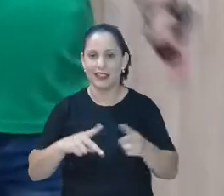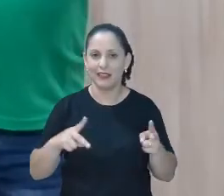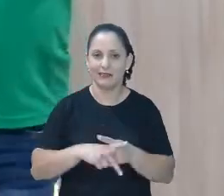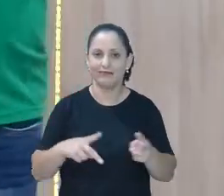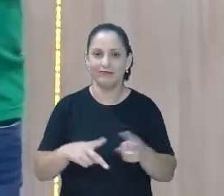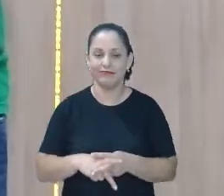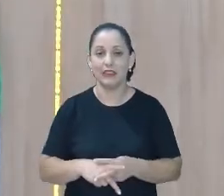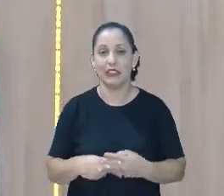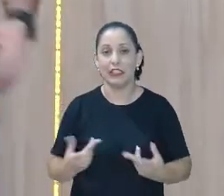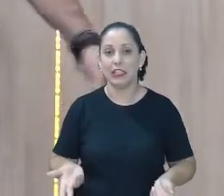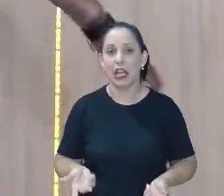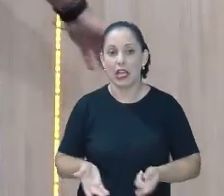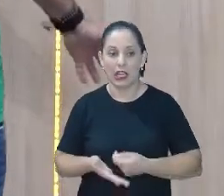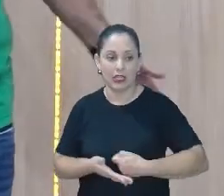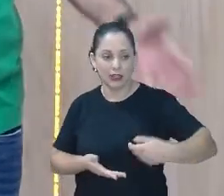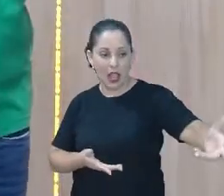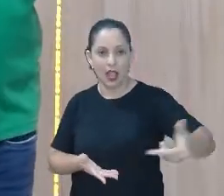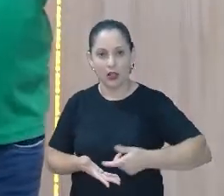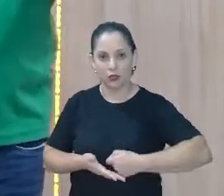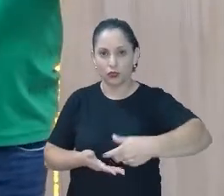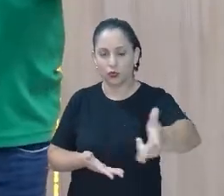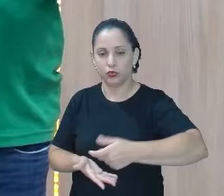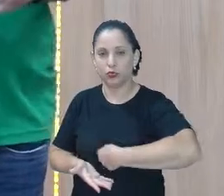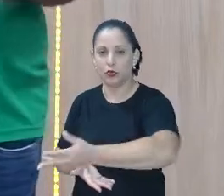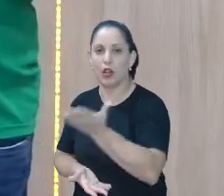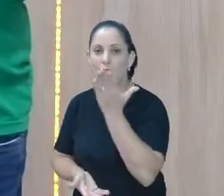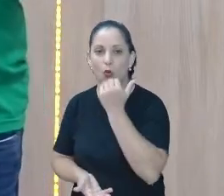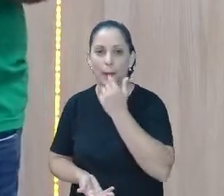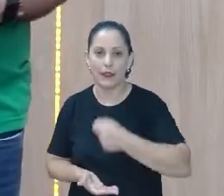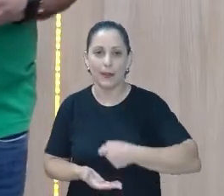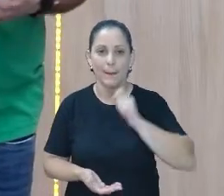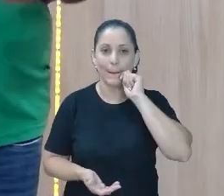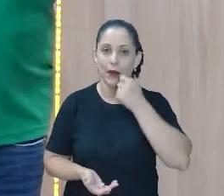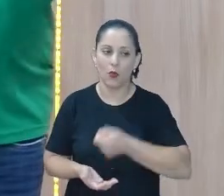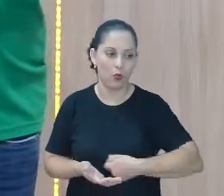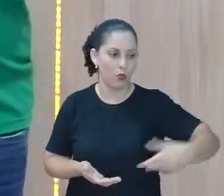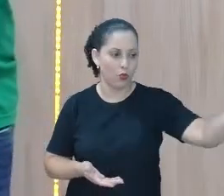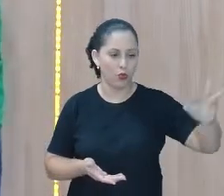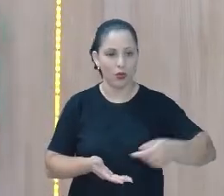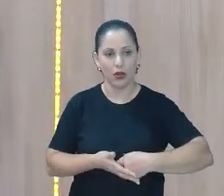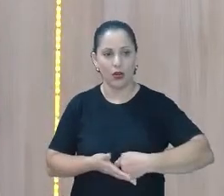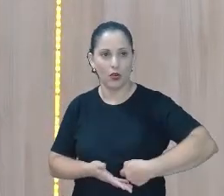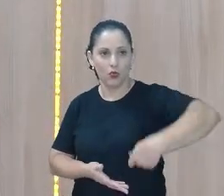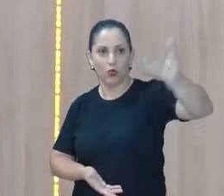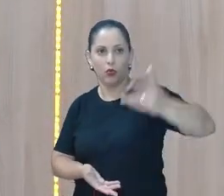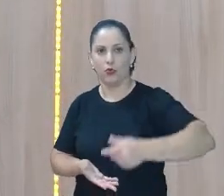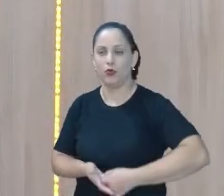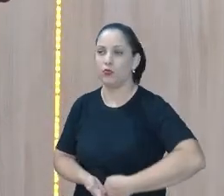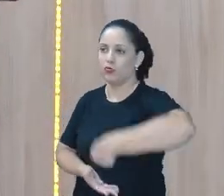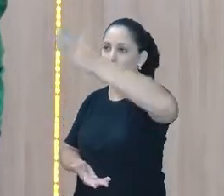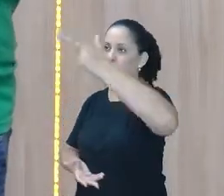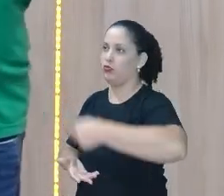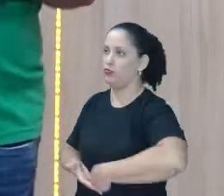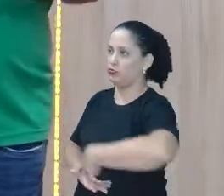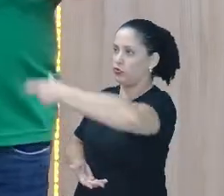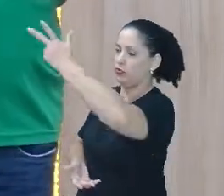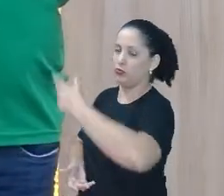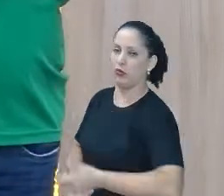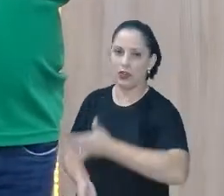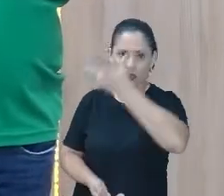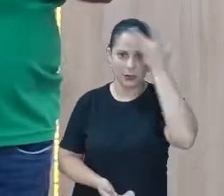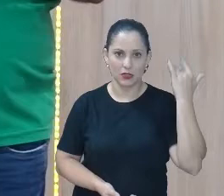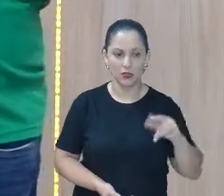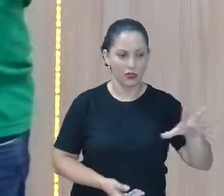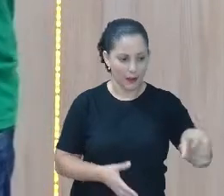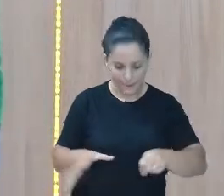jogado ali para aquela população um alimento, né, principalmente na base de pão. Então, o pessoal comia, né,